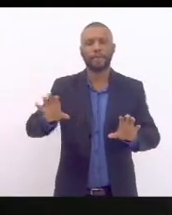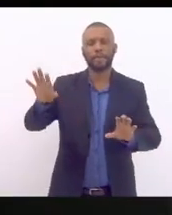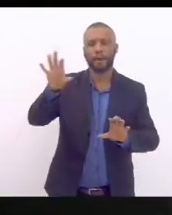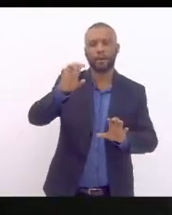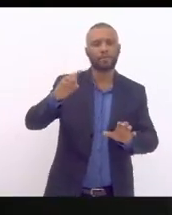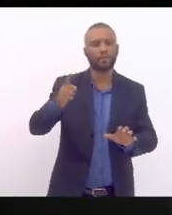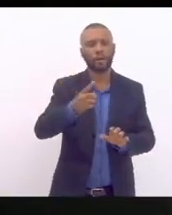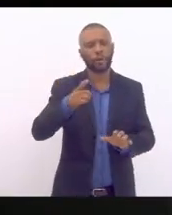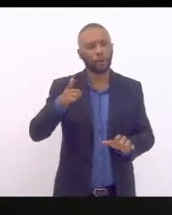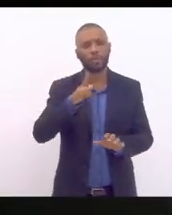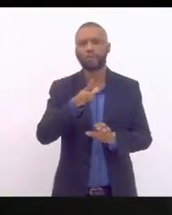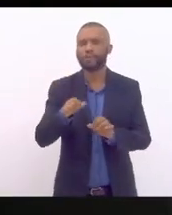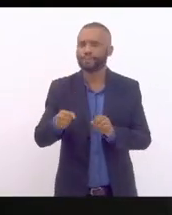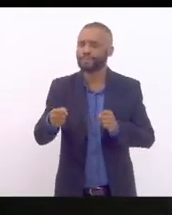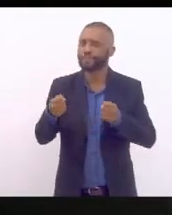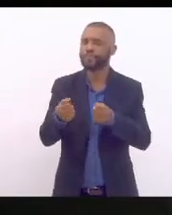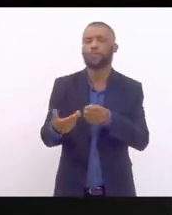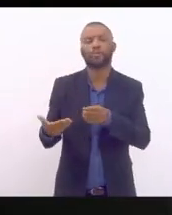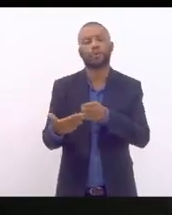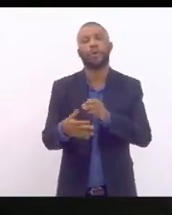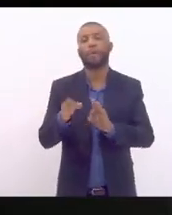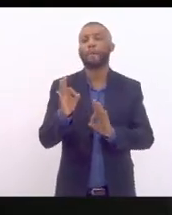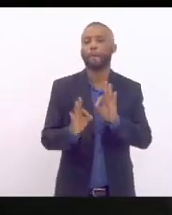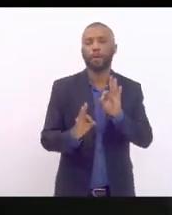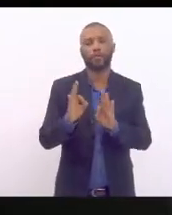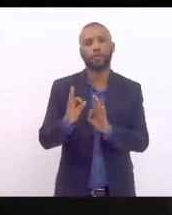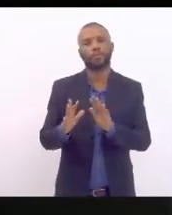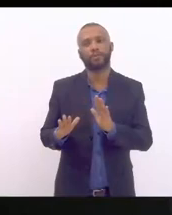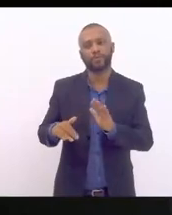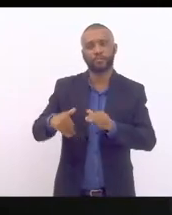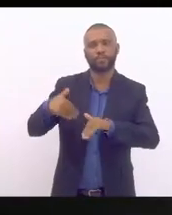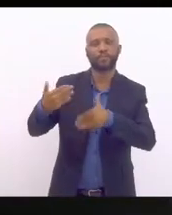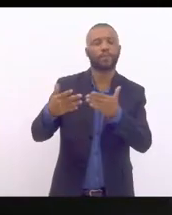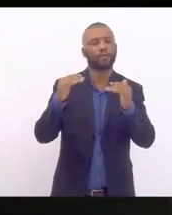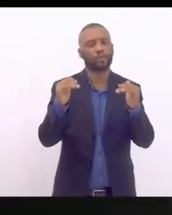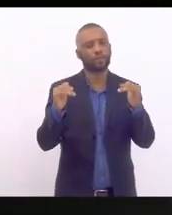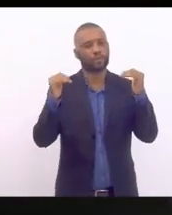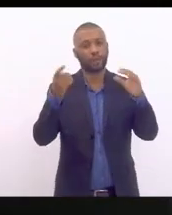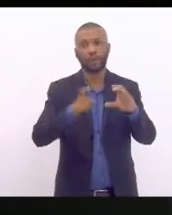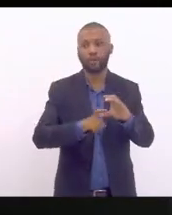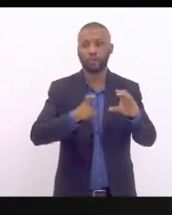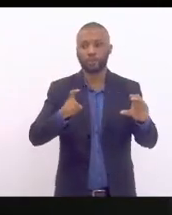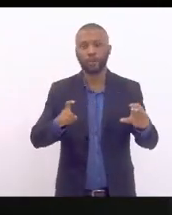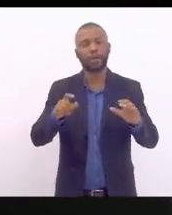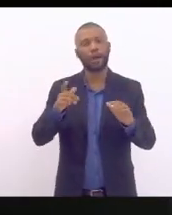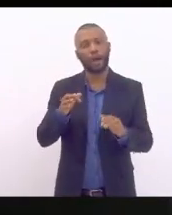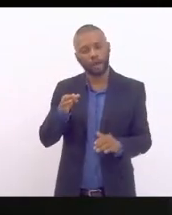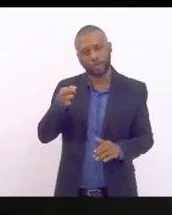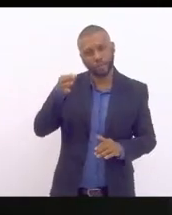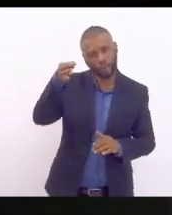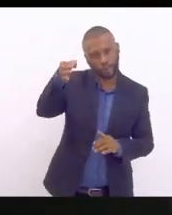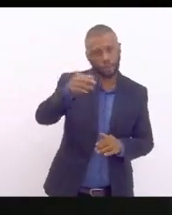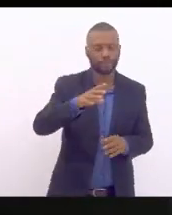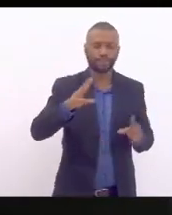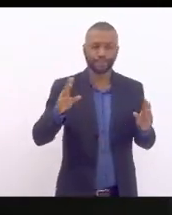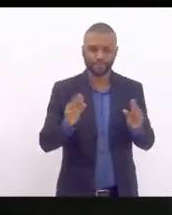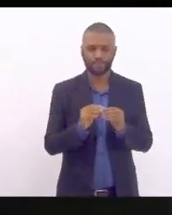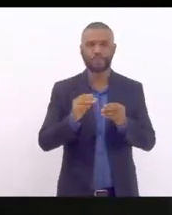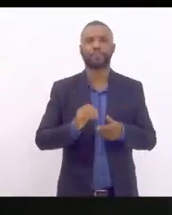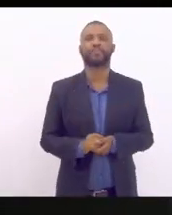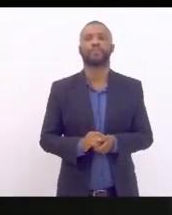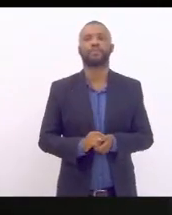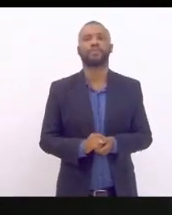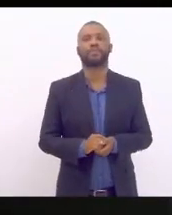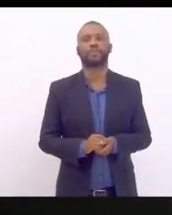consigamos sustentar um projeto de desenvolvimento soberania autonomia longo prazo dito isso